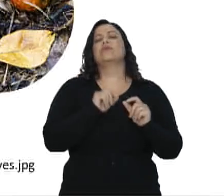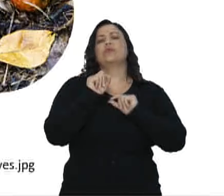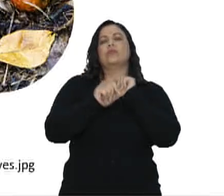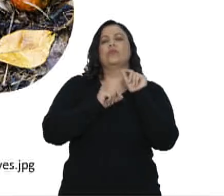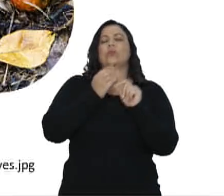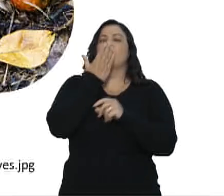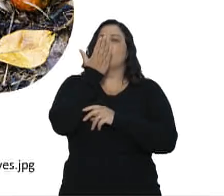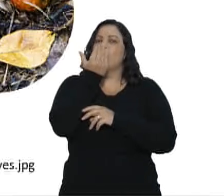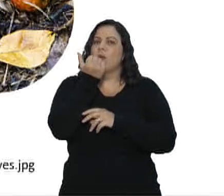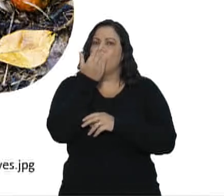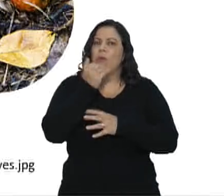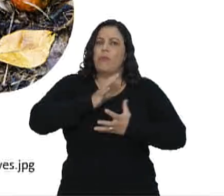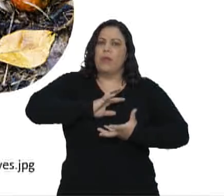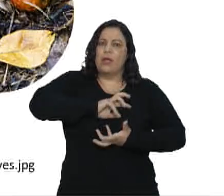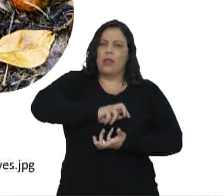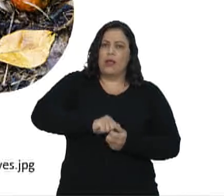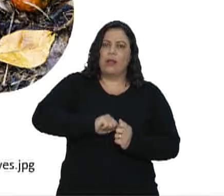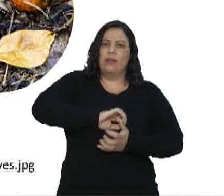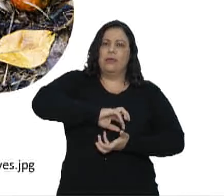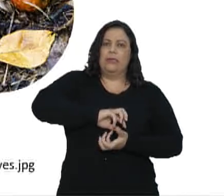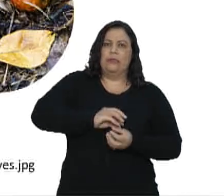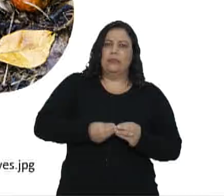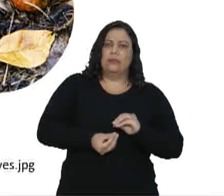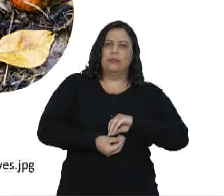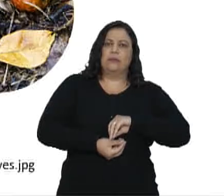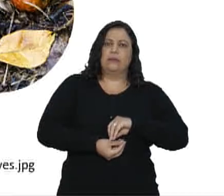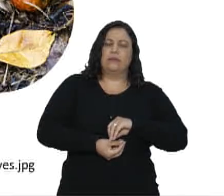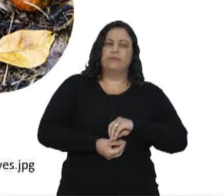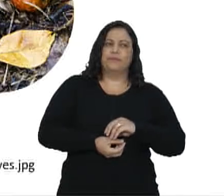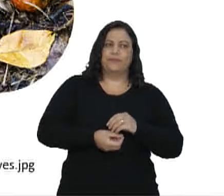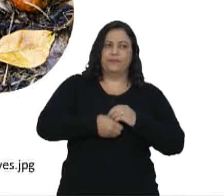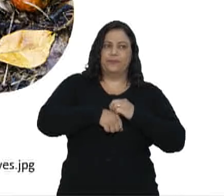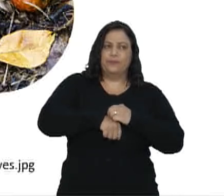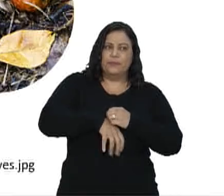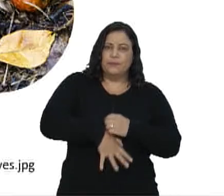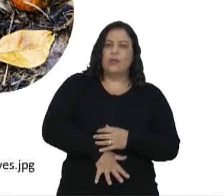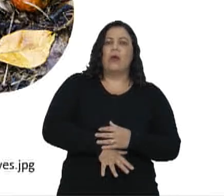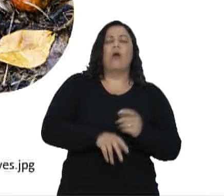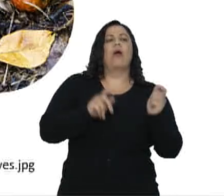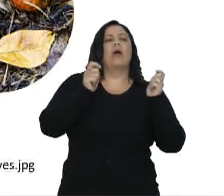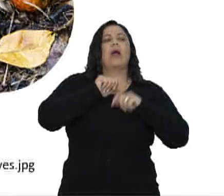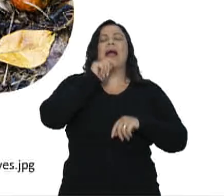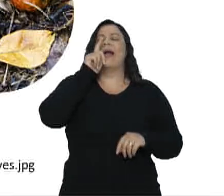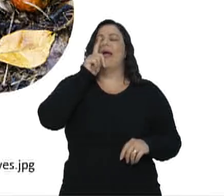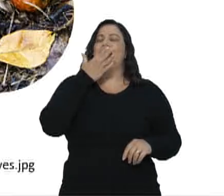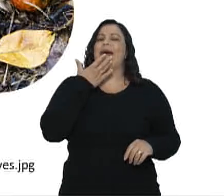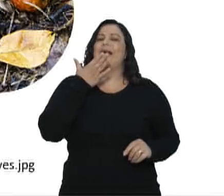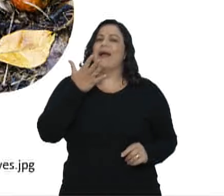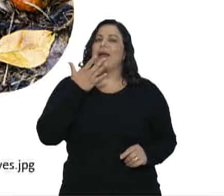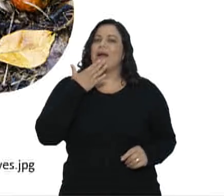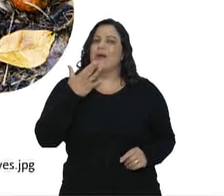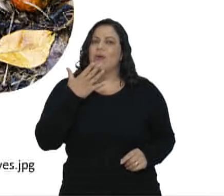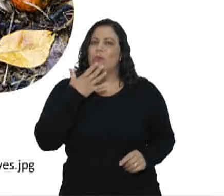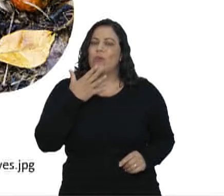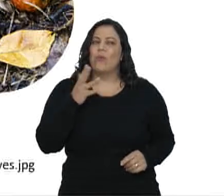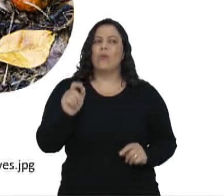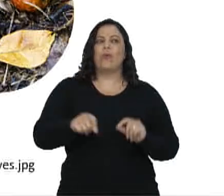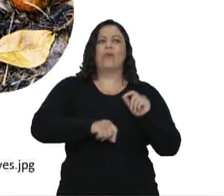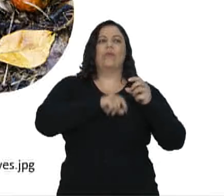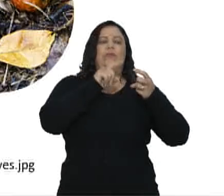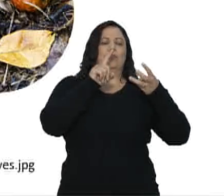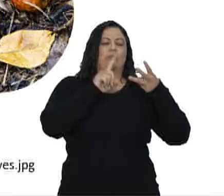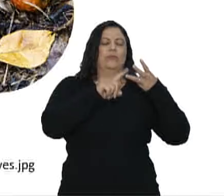alimentos, a alteração da cor e do sabor de muitas frutas, quando amadurece, a fotossíntese